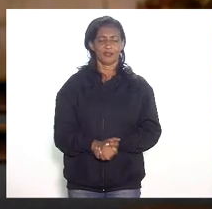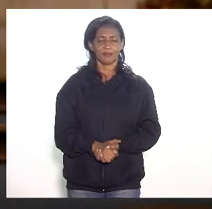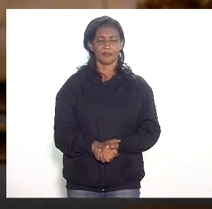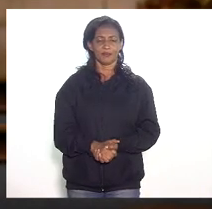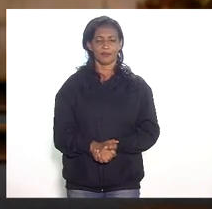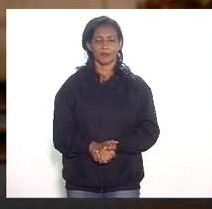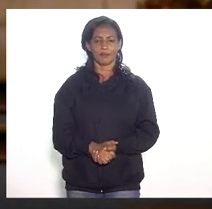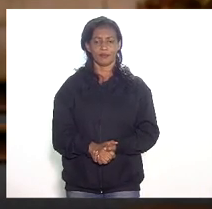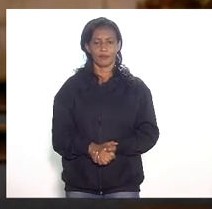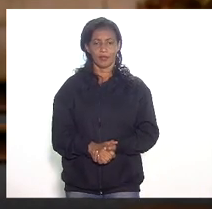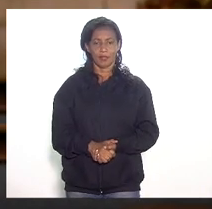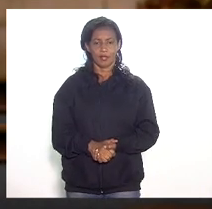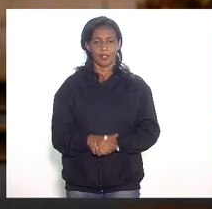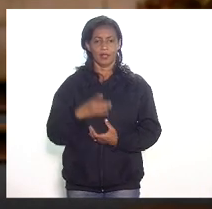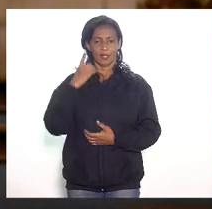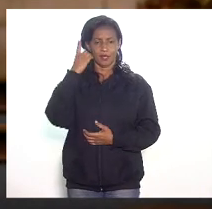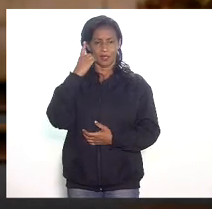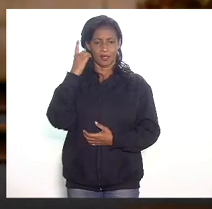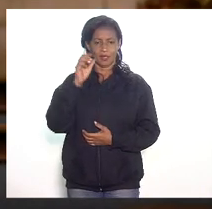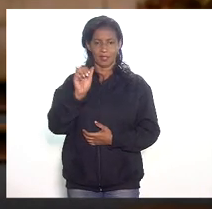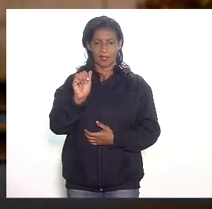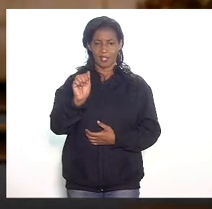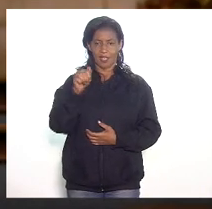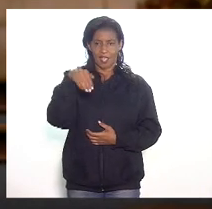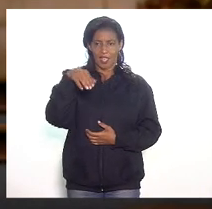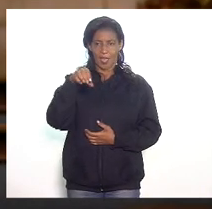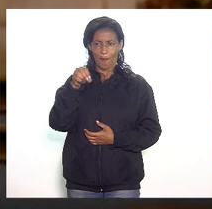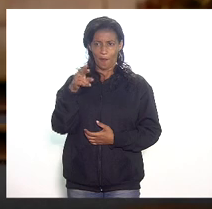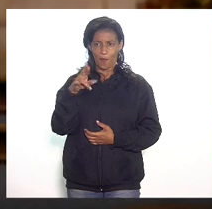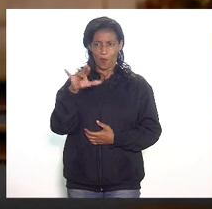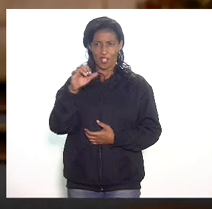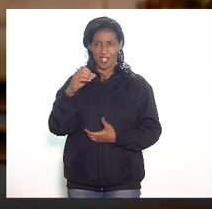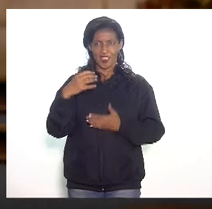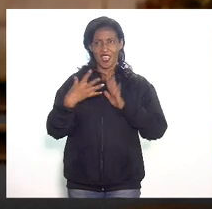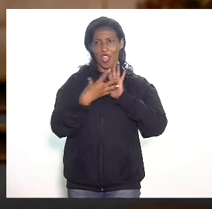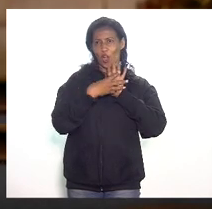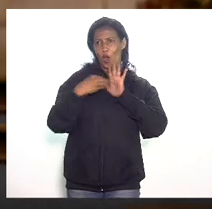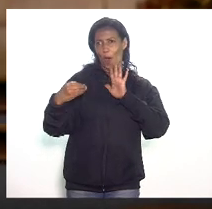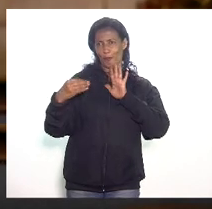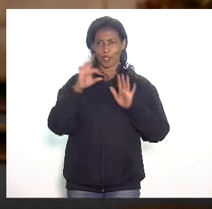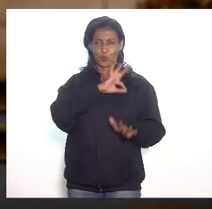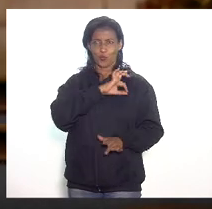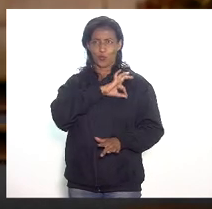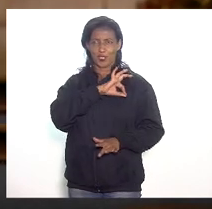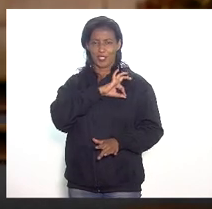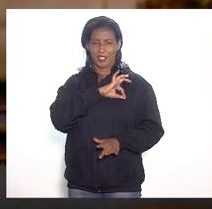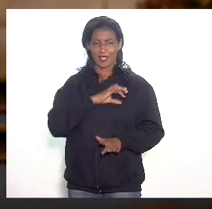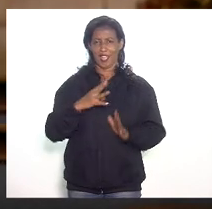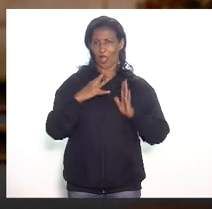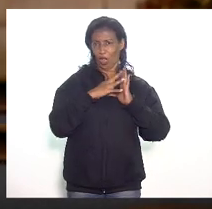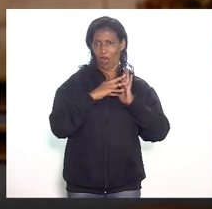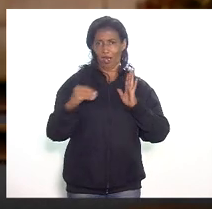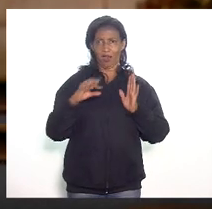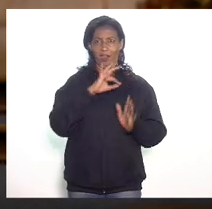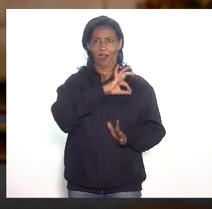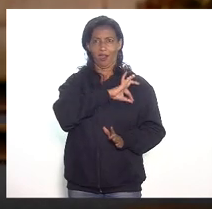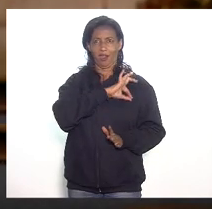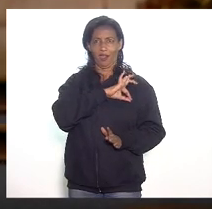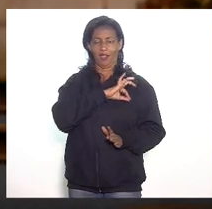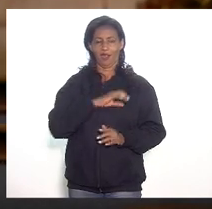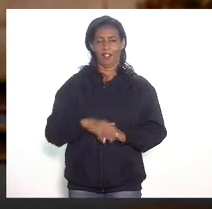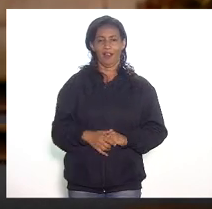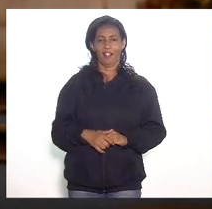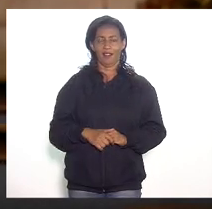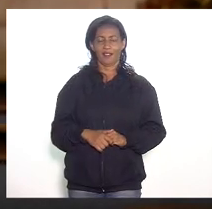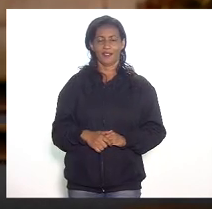Deputado Amorim também. É dublê de policiais. Deputado Léo Vieira também, presidente. É dublê, hein, Luiz? São dublês.